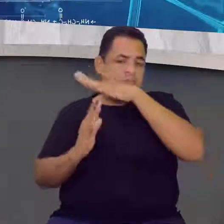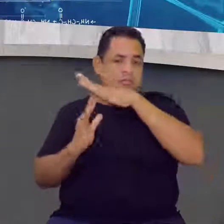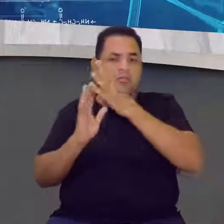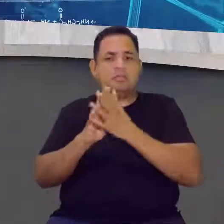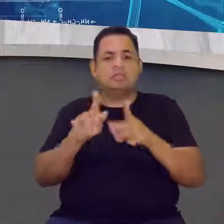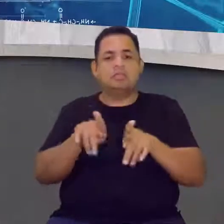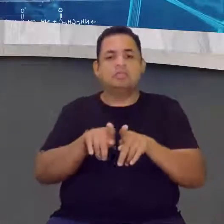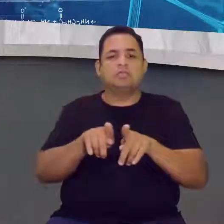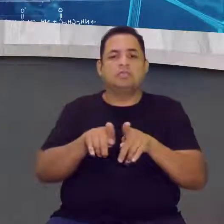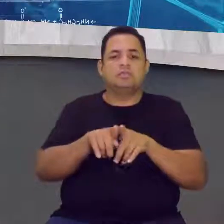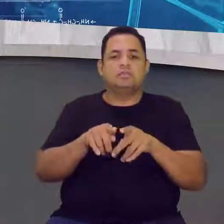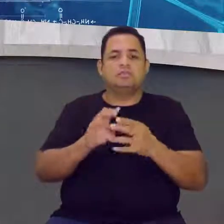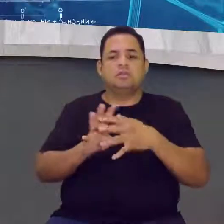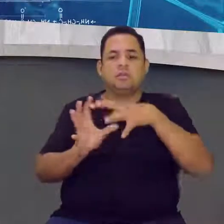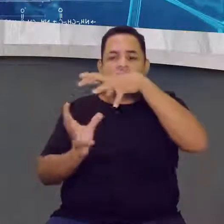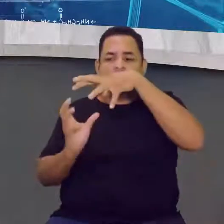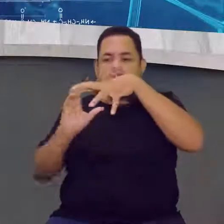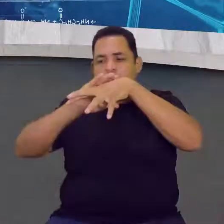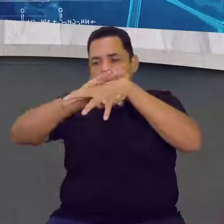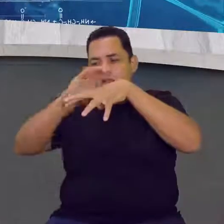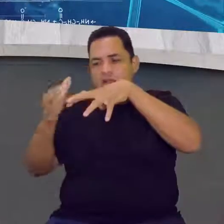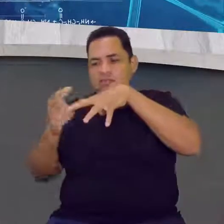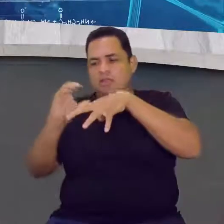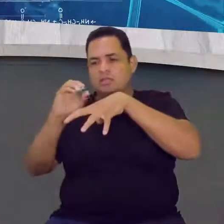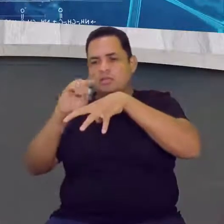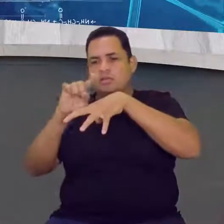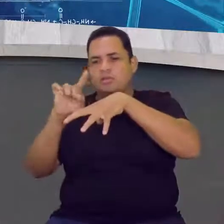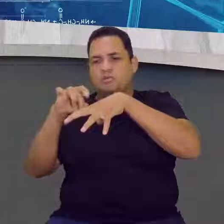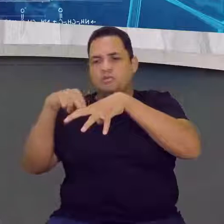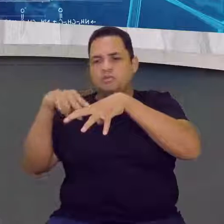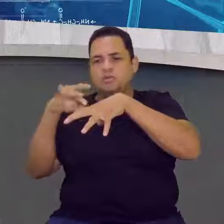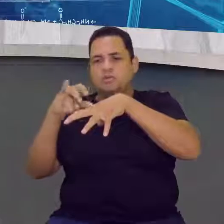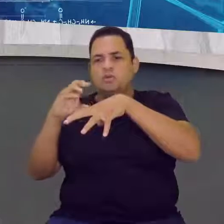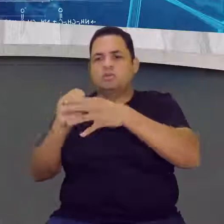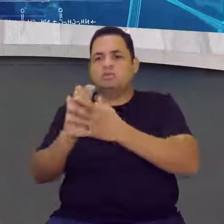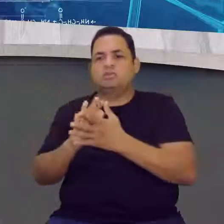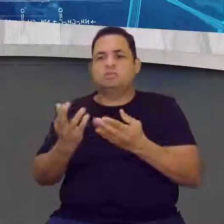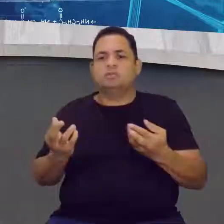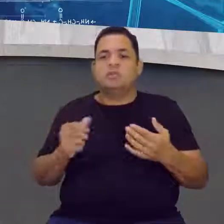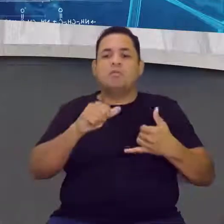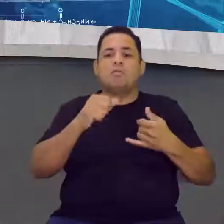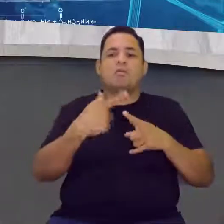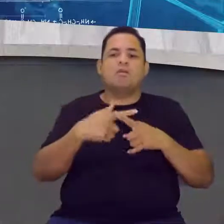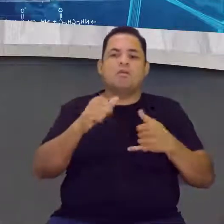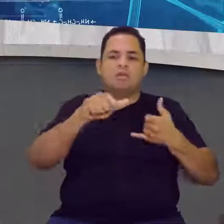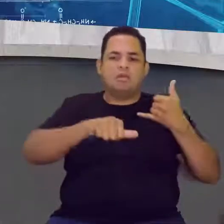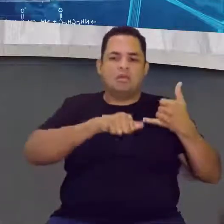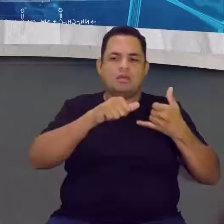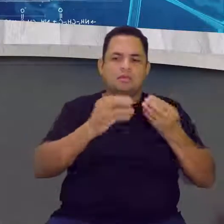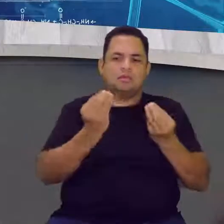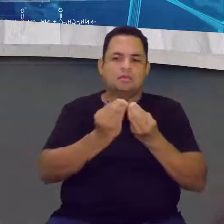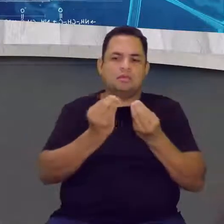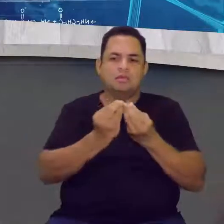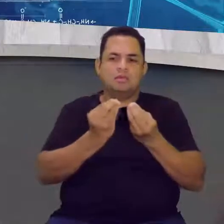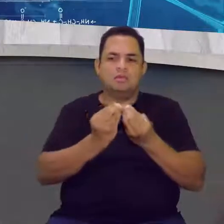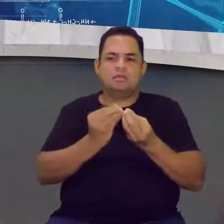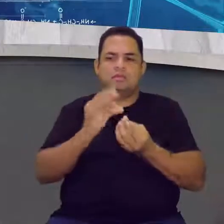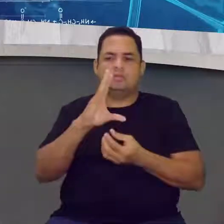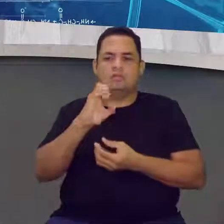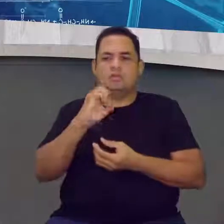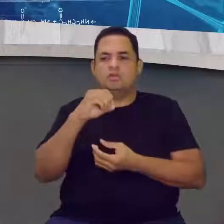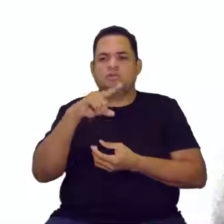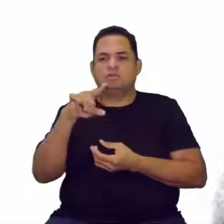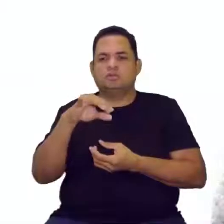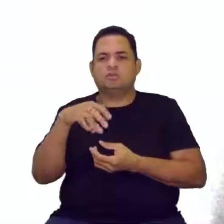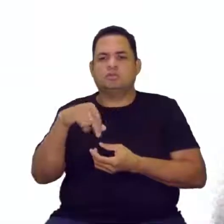como também para a camada de ozônio, já que ele reage com os oxigênios da molécula de ozônio. Então